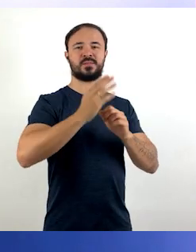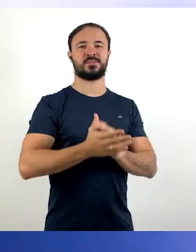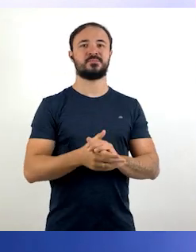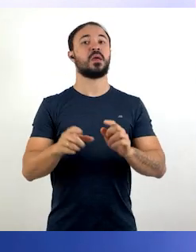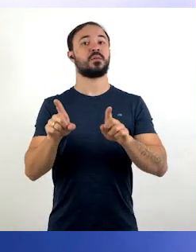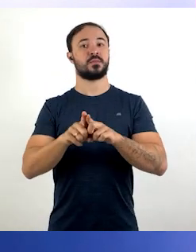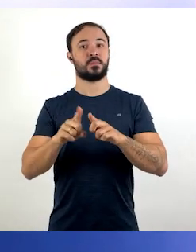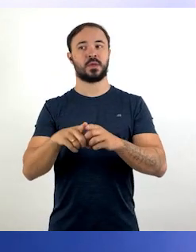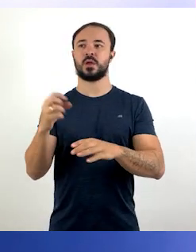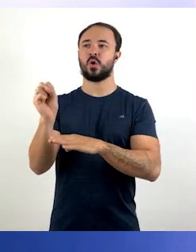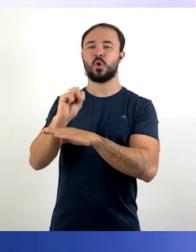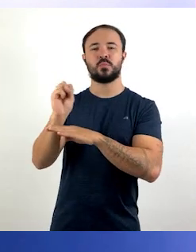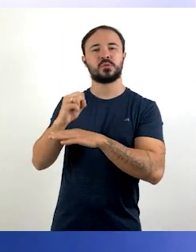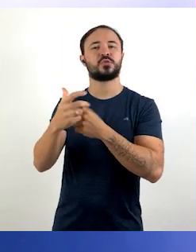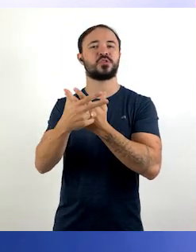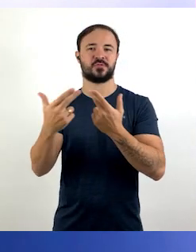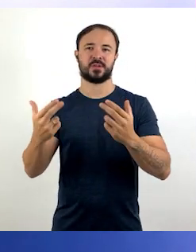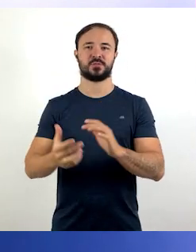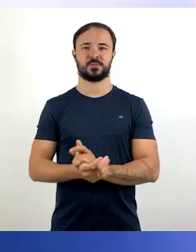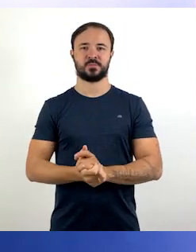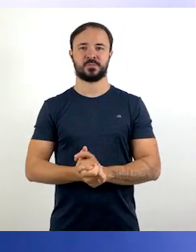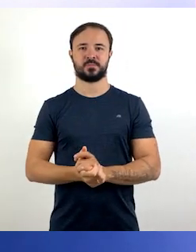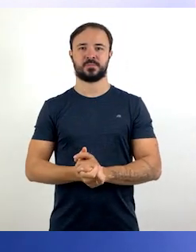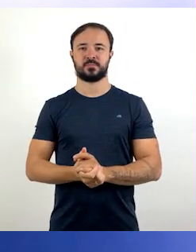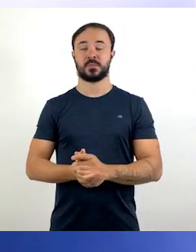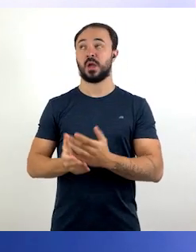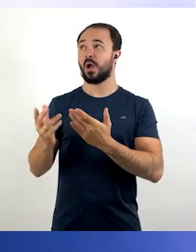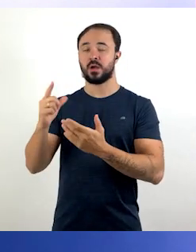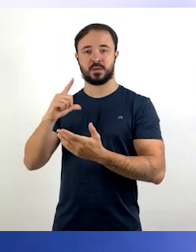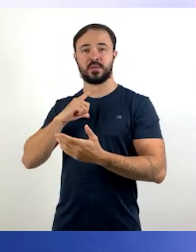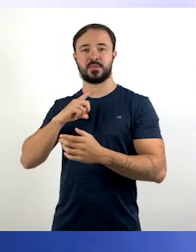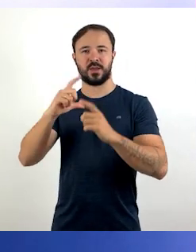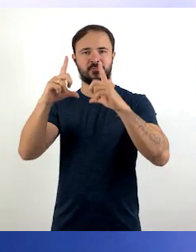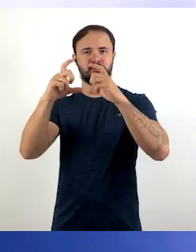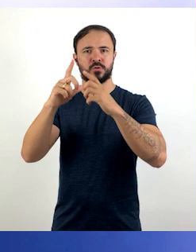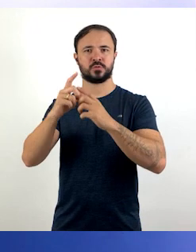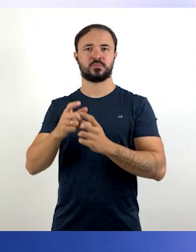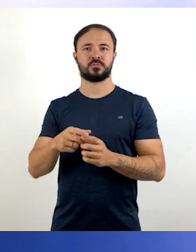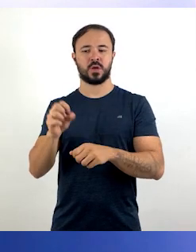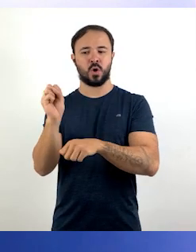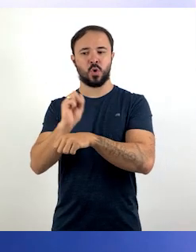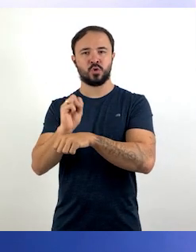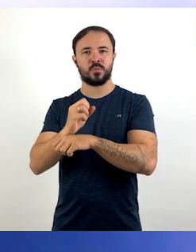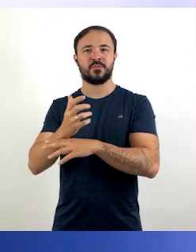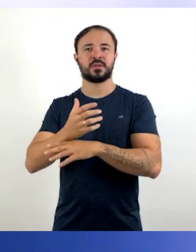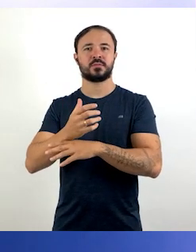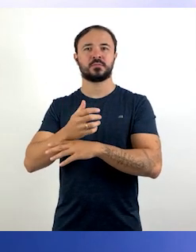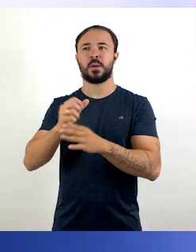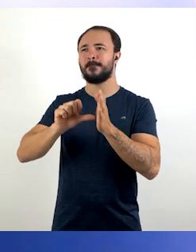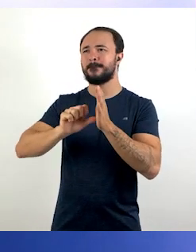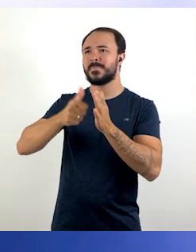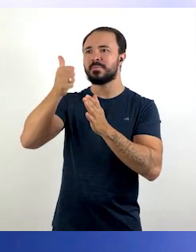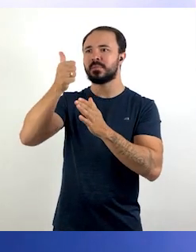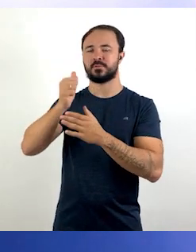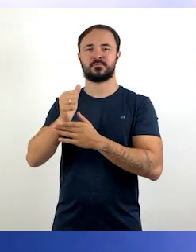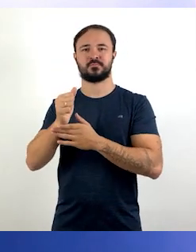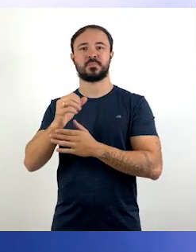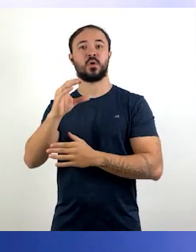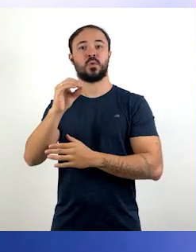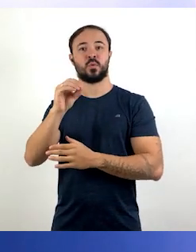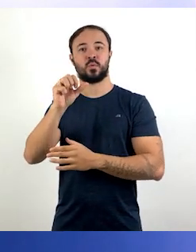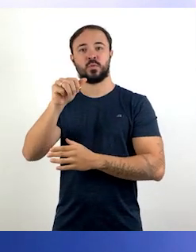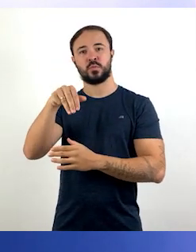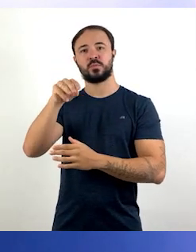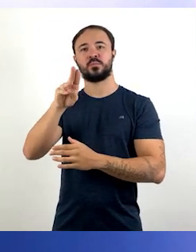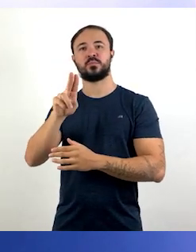Nós temos aqui na primeira imagem o primeiro automóvel, a combustão externa. Esse automóvel depois foi